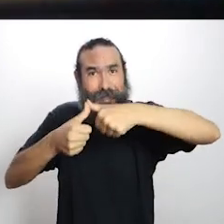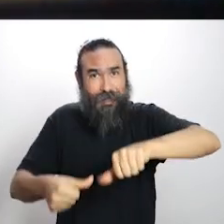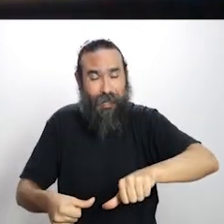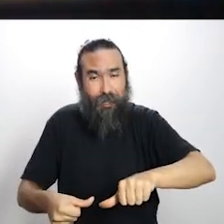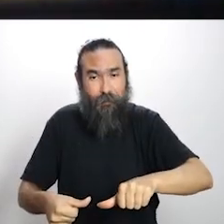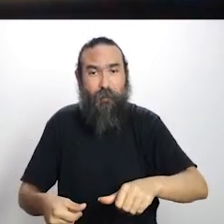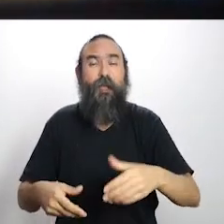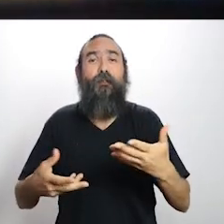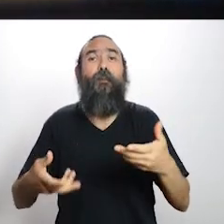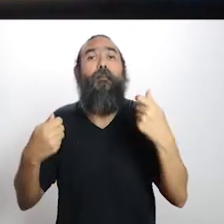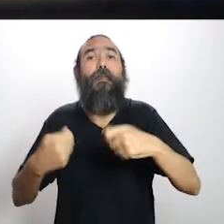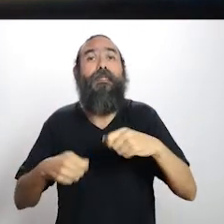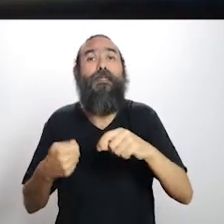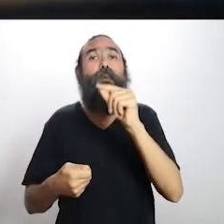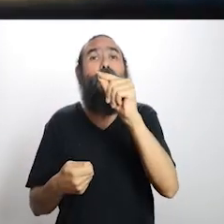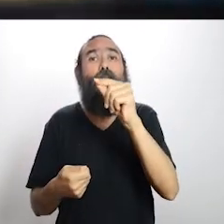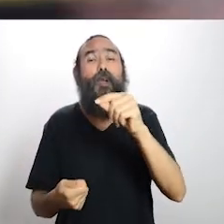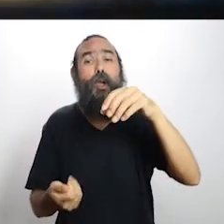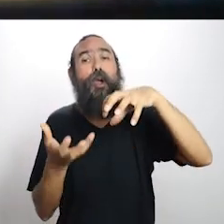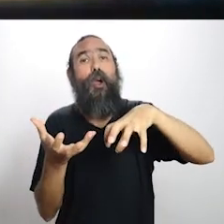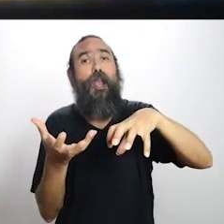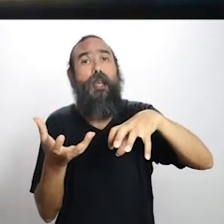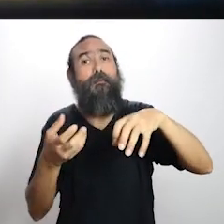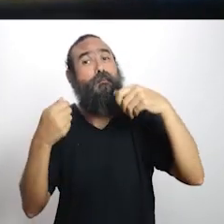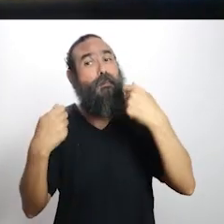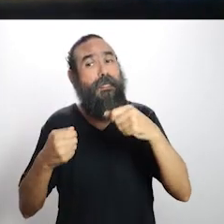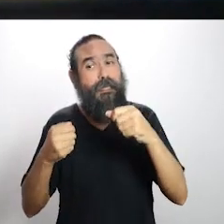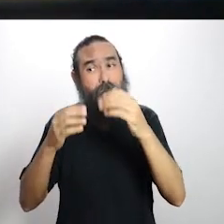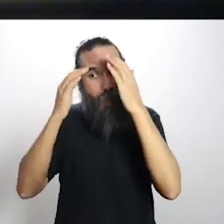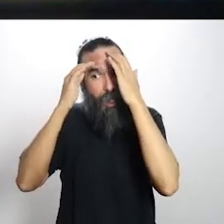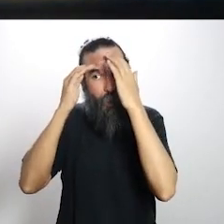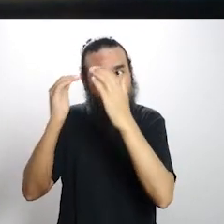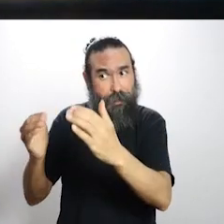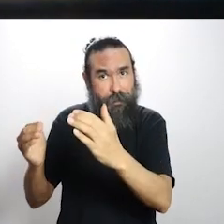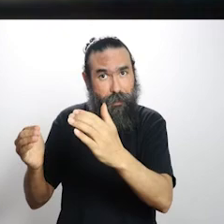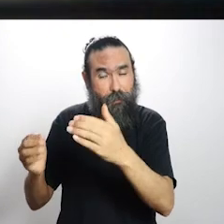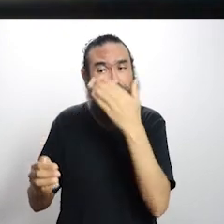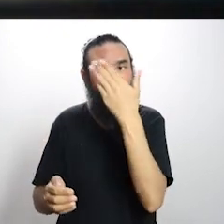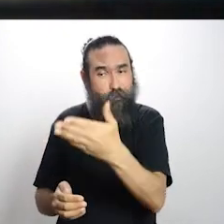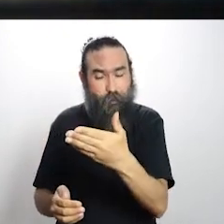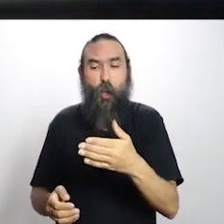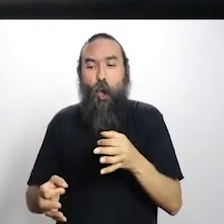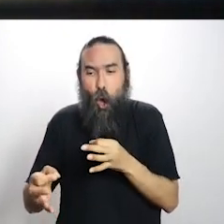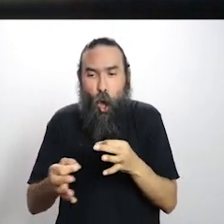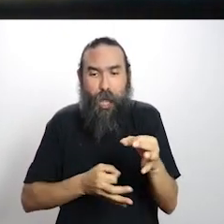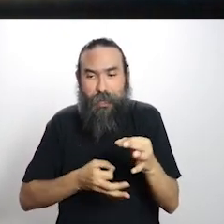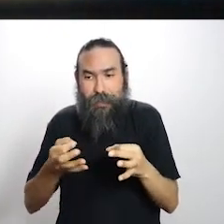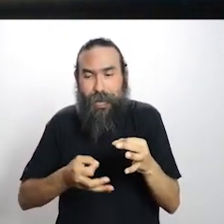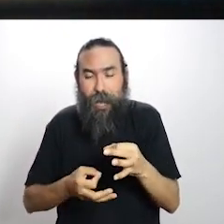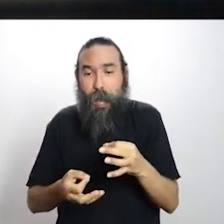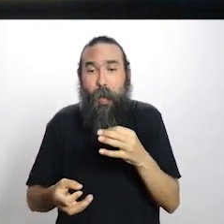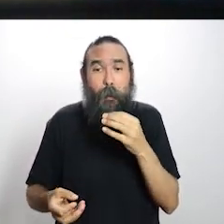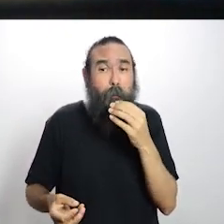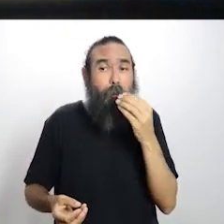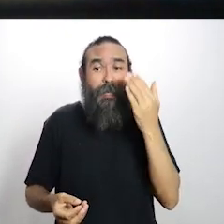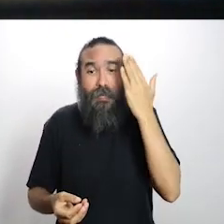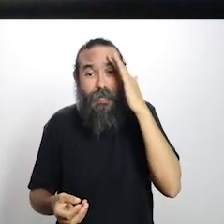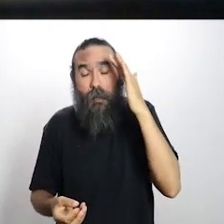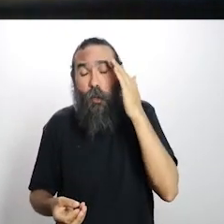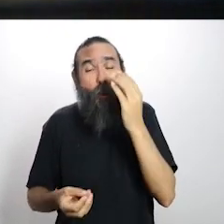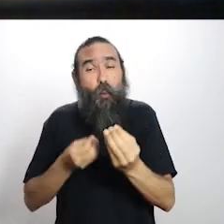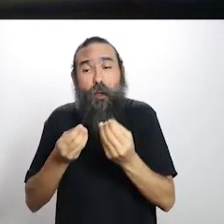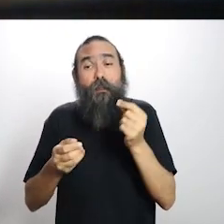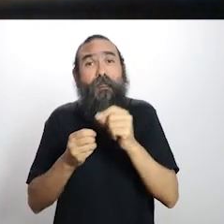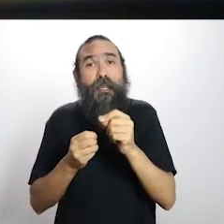foi necessário que o Congresso, digamos, desse uma atenção e se organizasse para avaliar o que seria esse processo. Acho que é importante